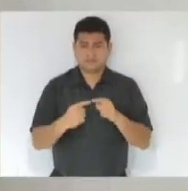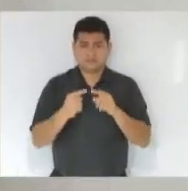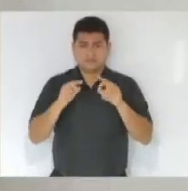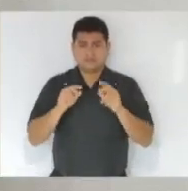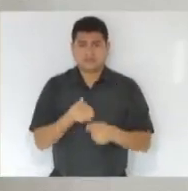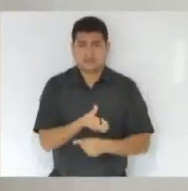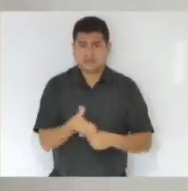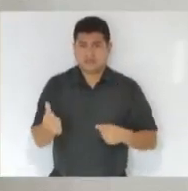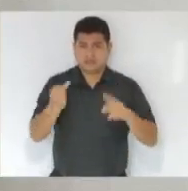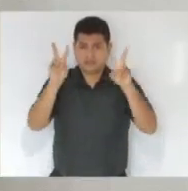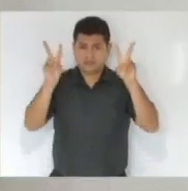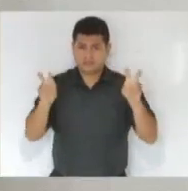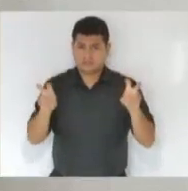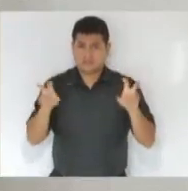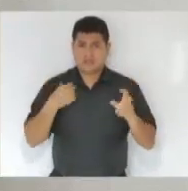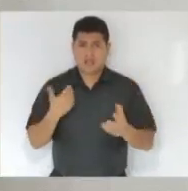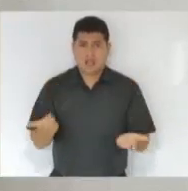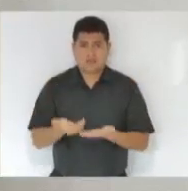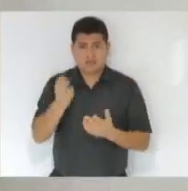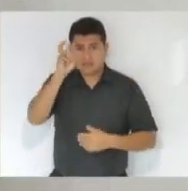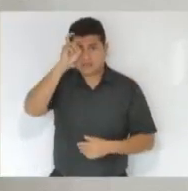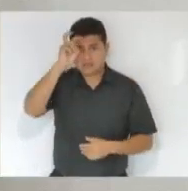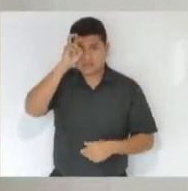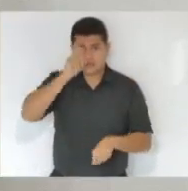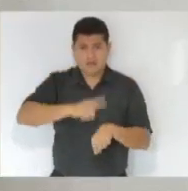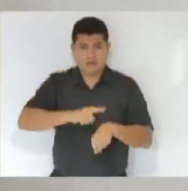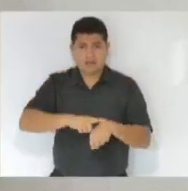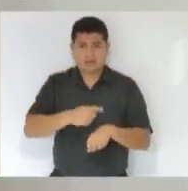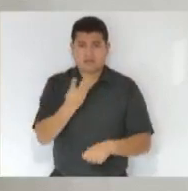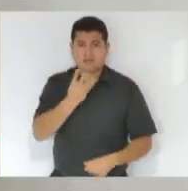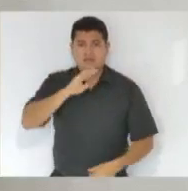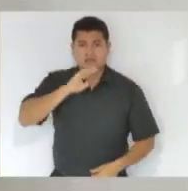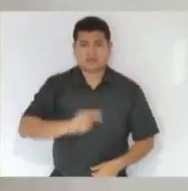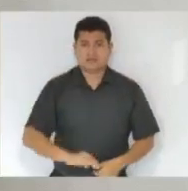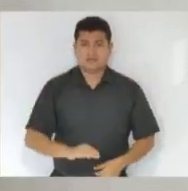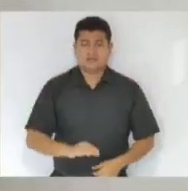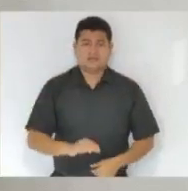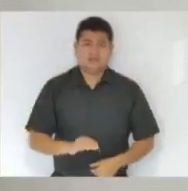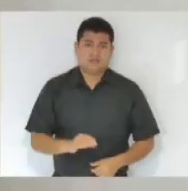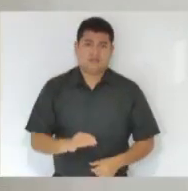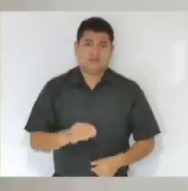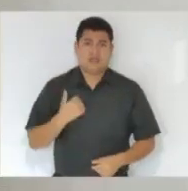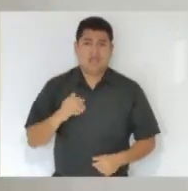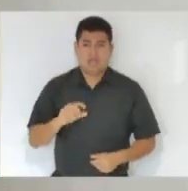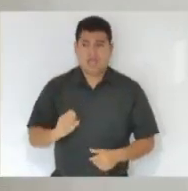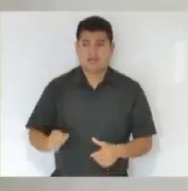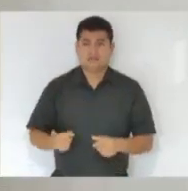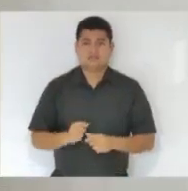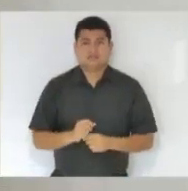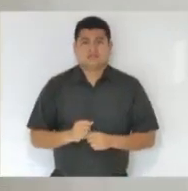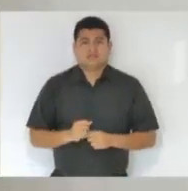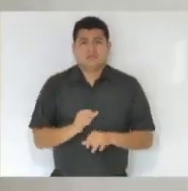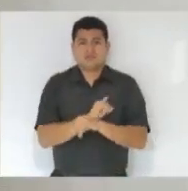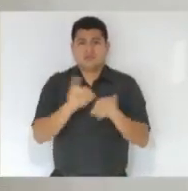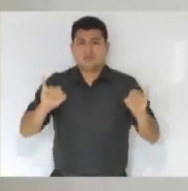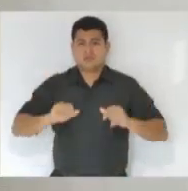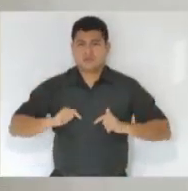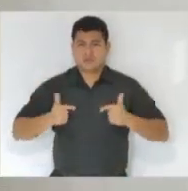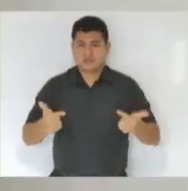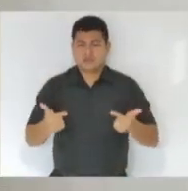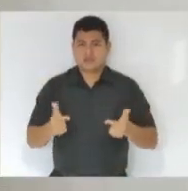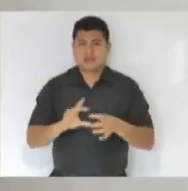vai acontecer agora, quinta-feira, às 17 horas. É o lançamento da Frente Parlamentar pelo Livre Comércio e